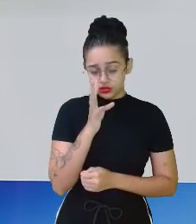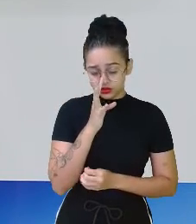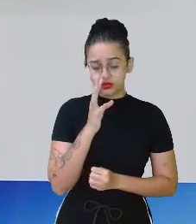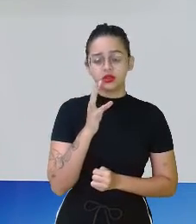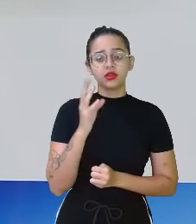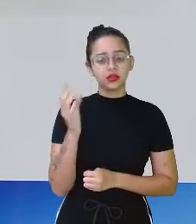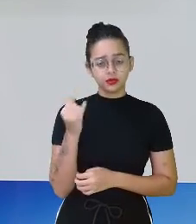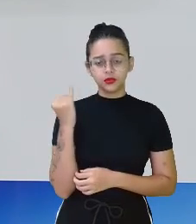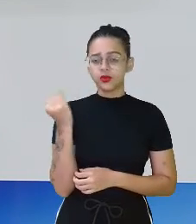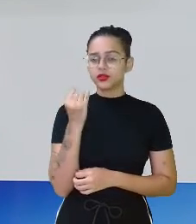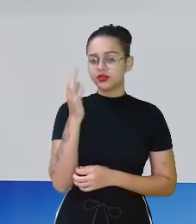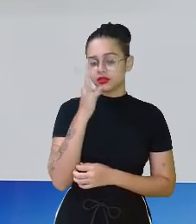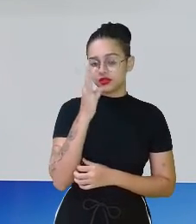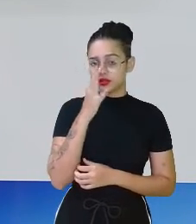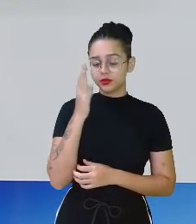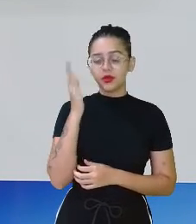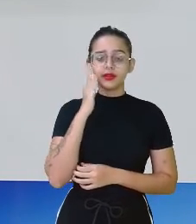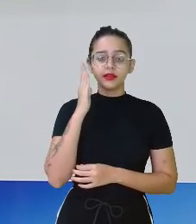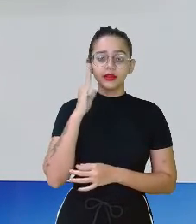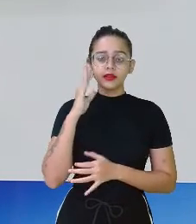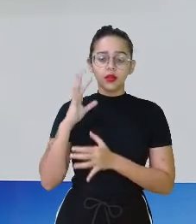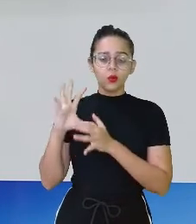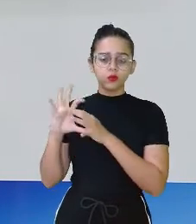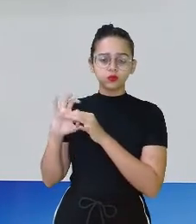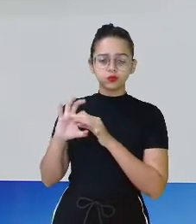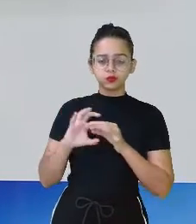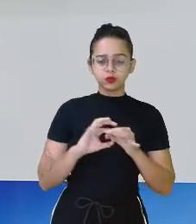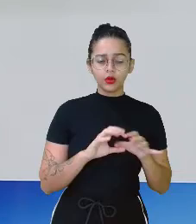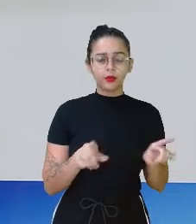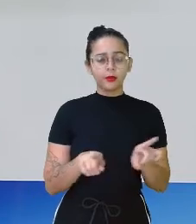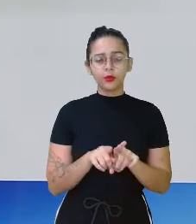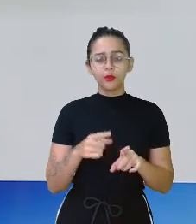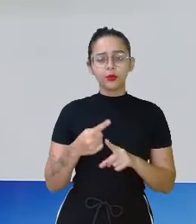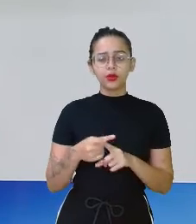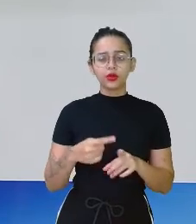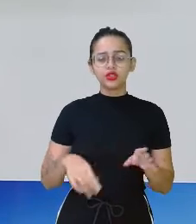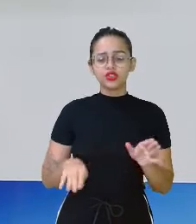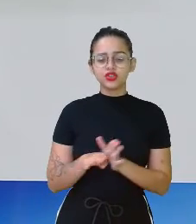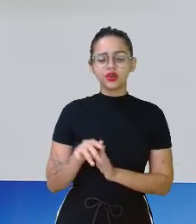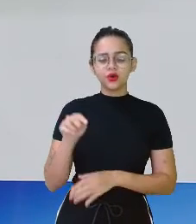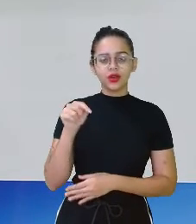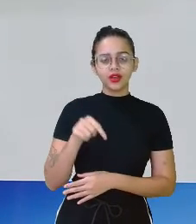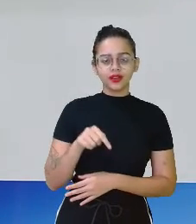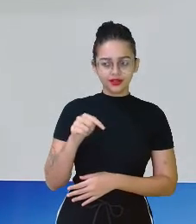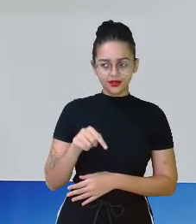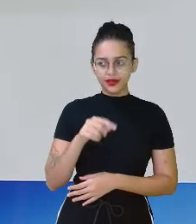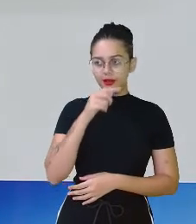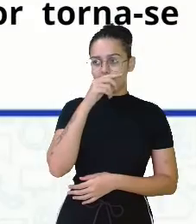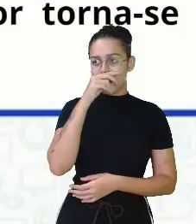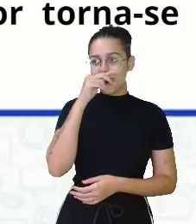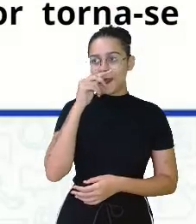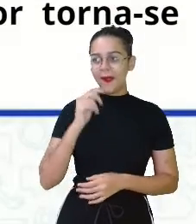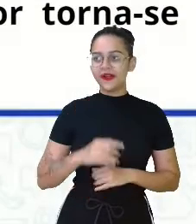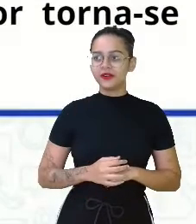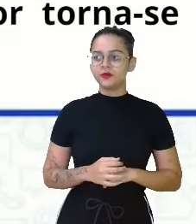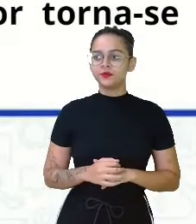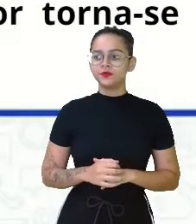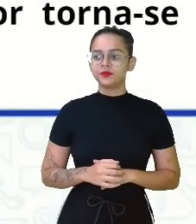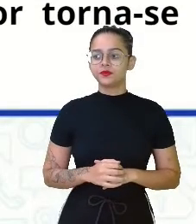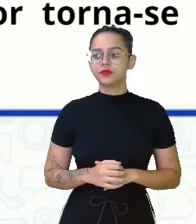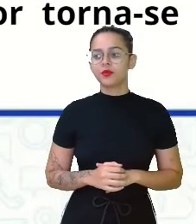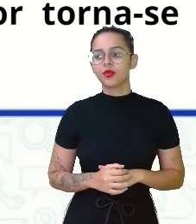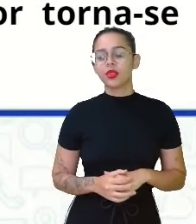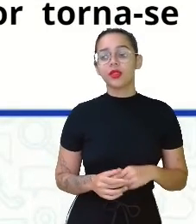importante assistir para entender por que a gente chegou aqui, nesse ponto que a gente vai começar. Então,